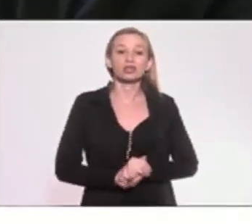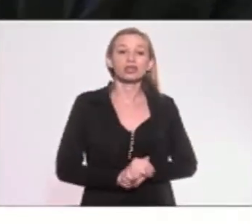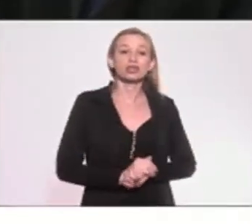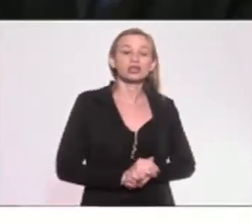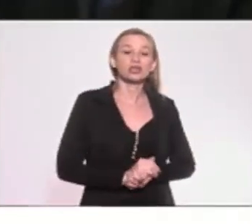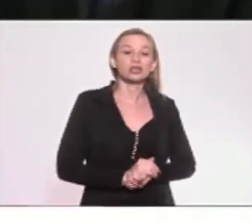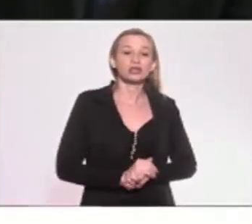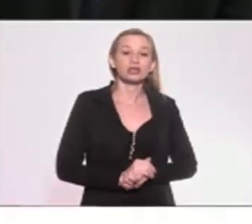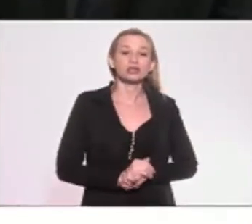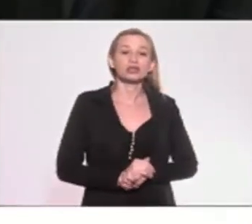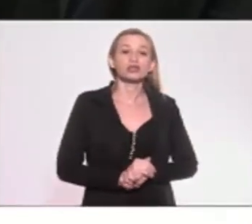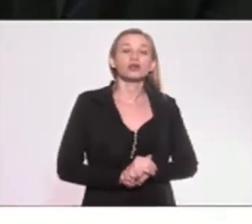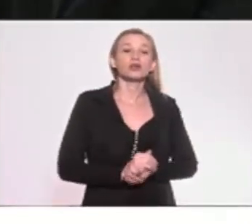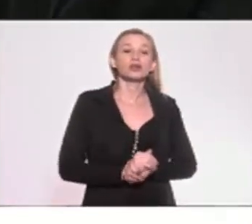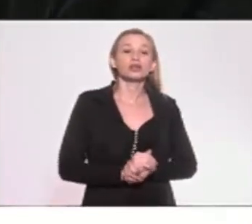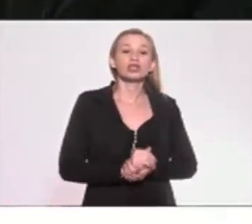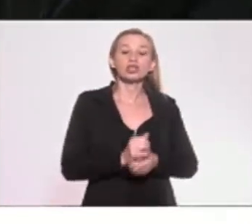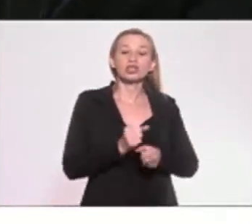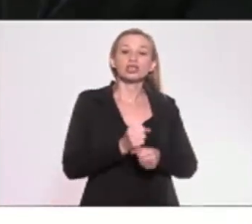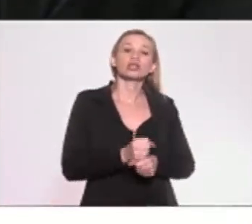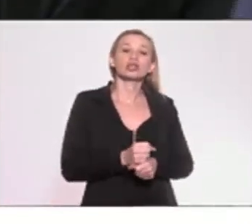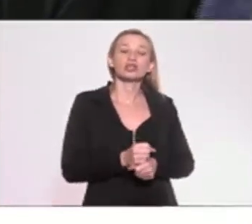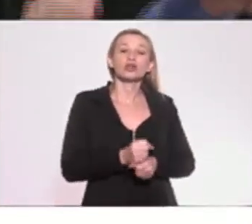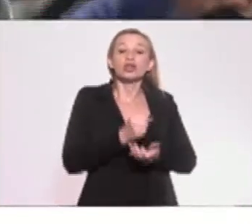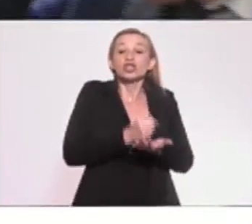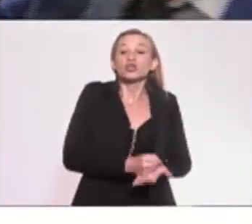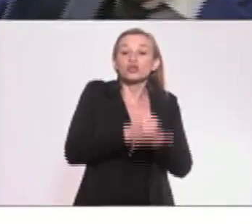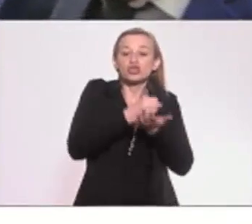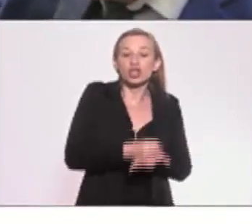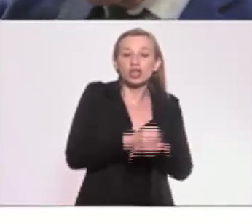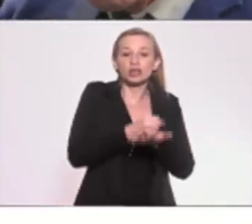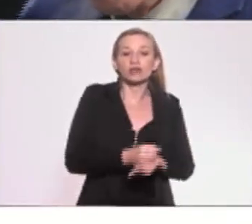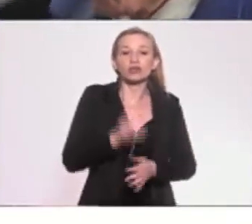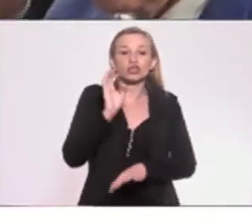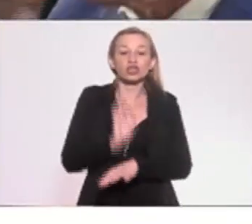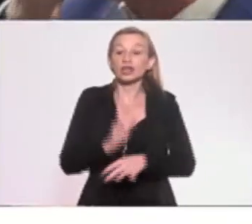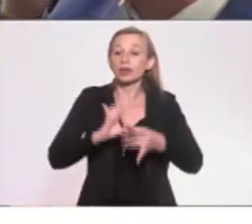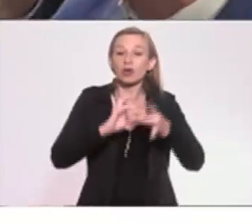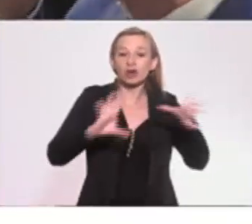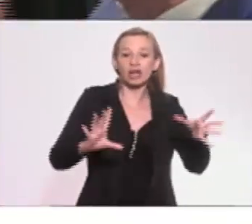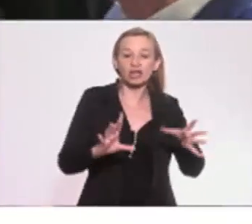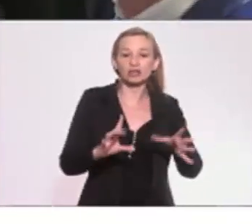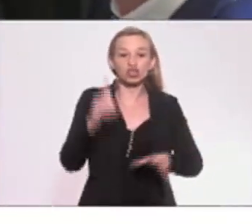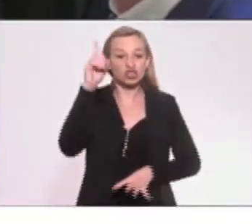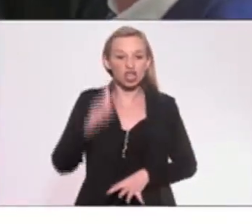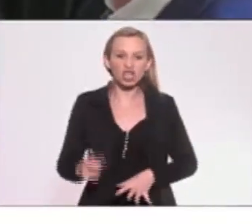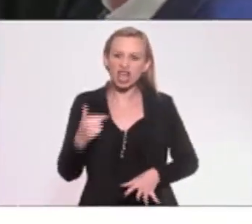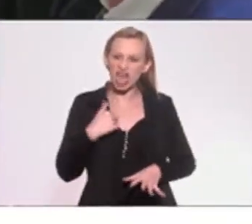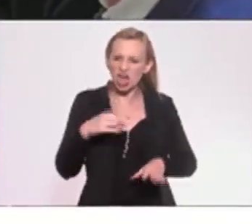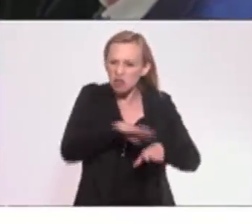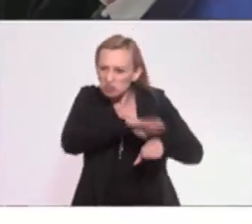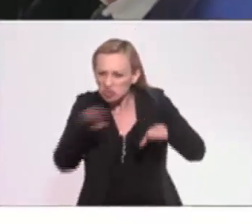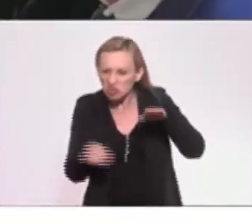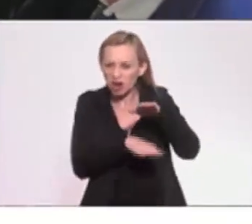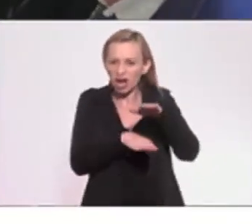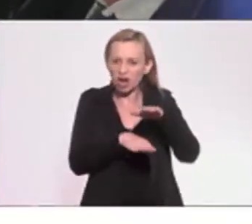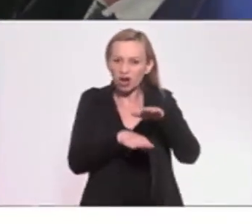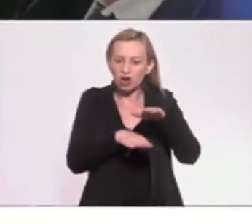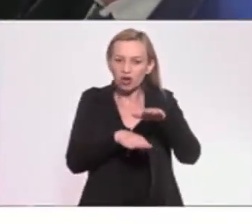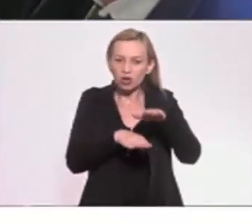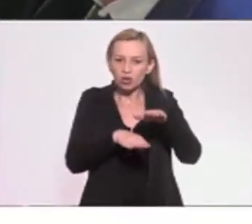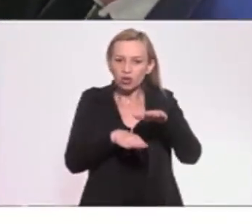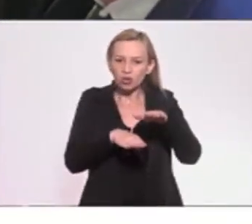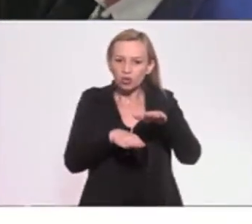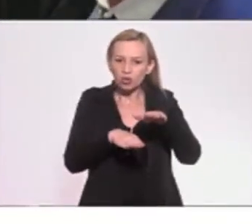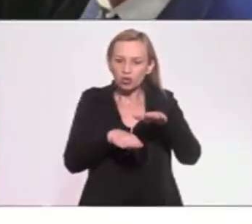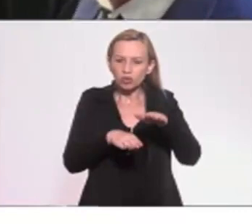quase todos os pilares que sustentam o Estado Democrático de Direito. Não vou me curvar a um poder que pretende se constituir como